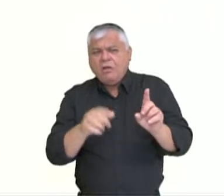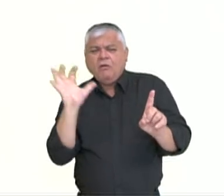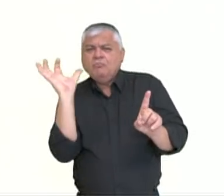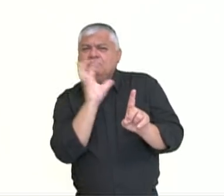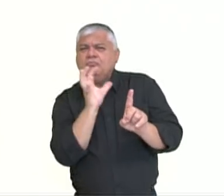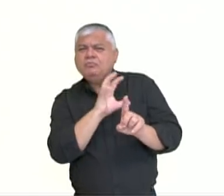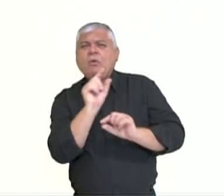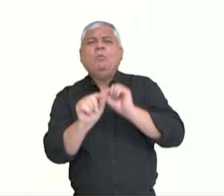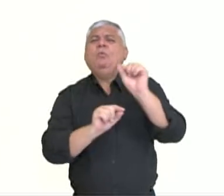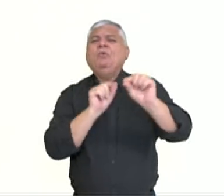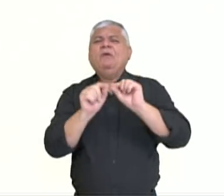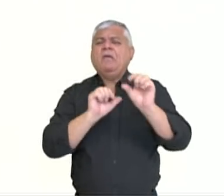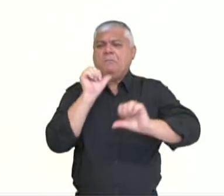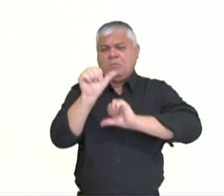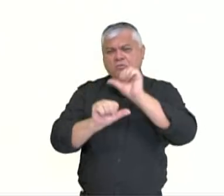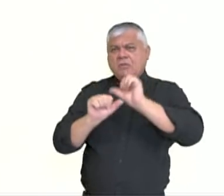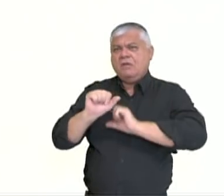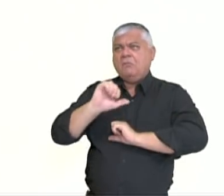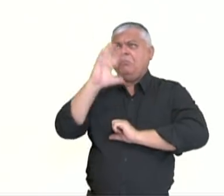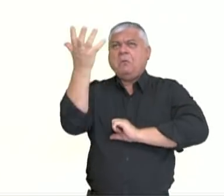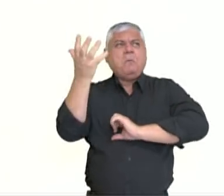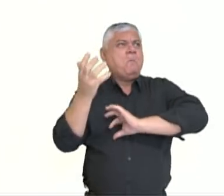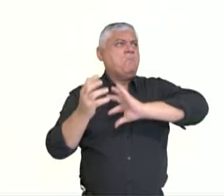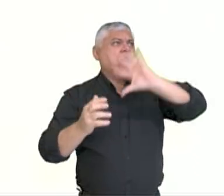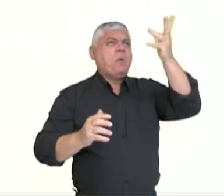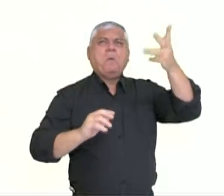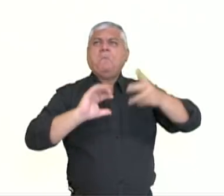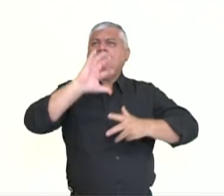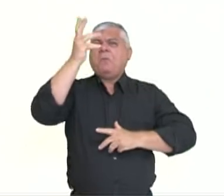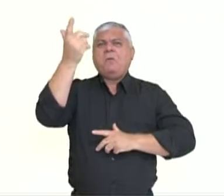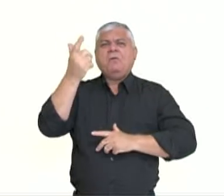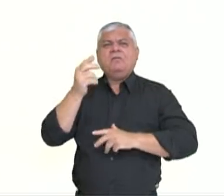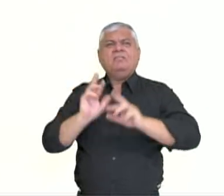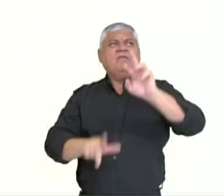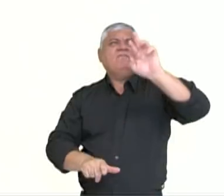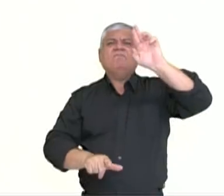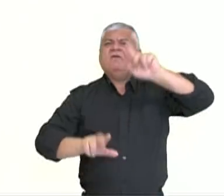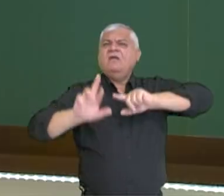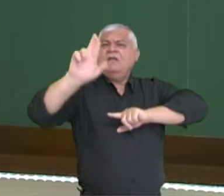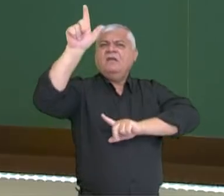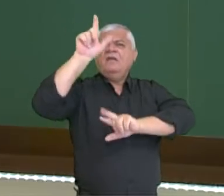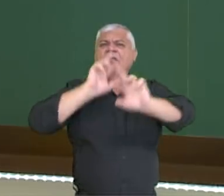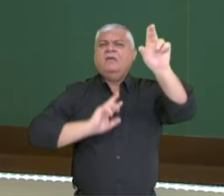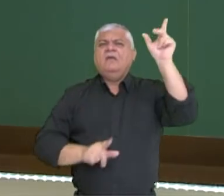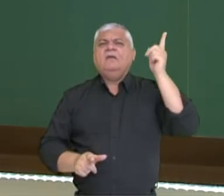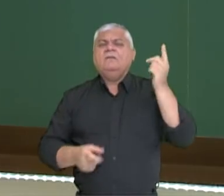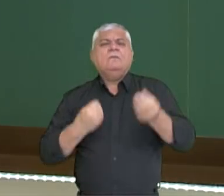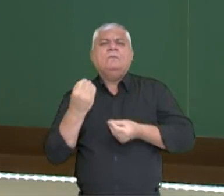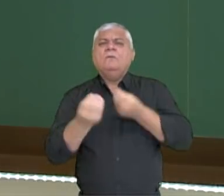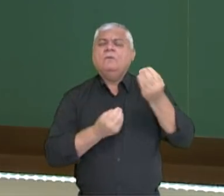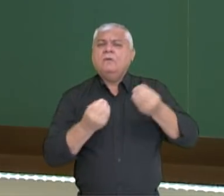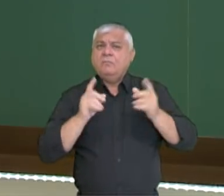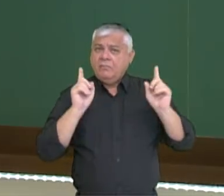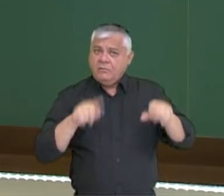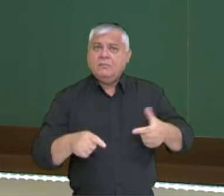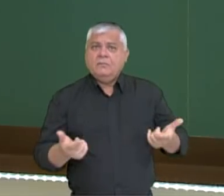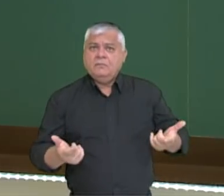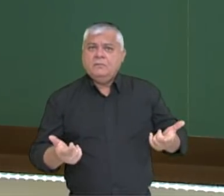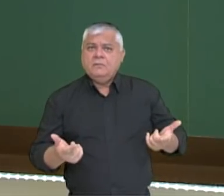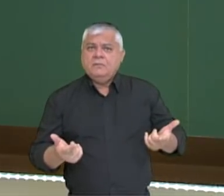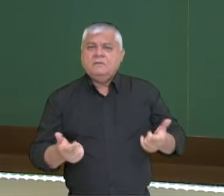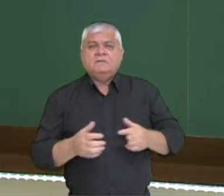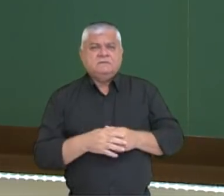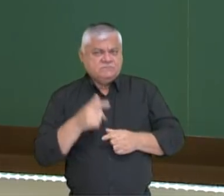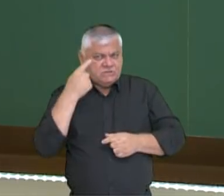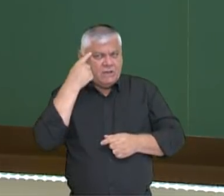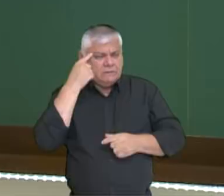e diferem um clima do outro, estabelecem características diferentes entre um tipo climático e outro?